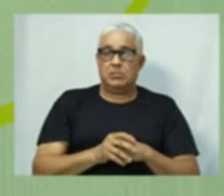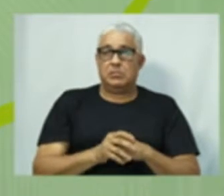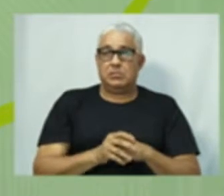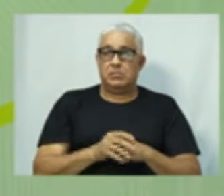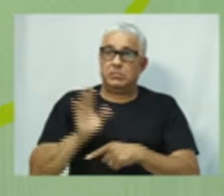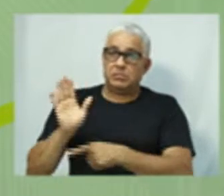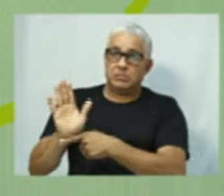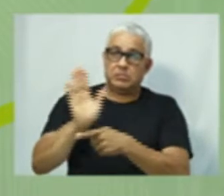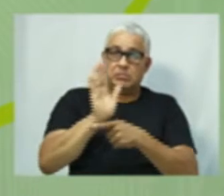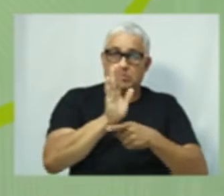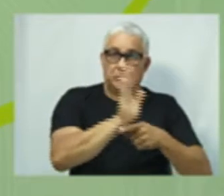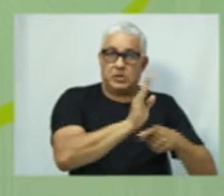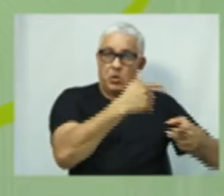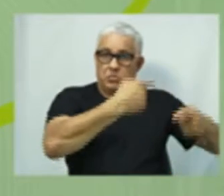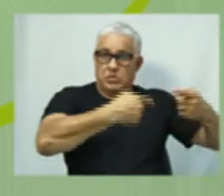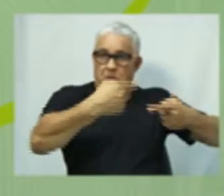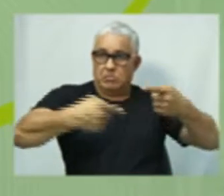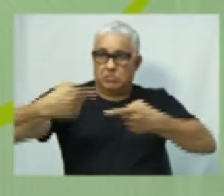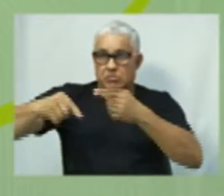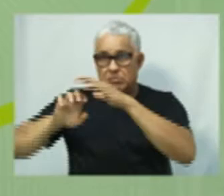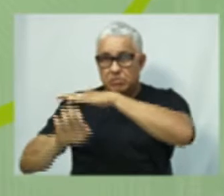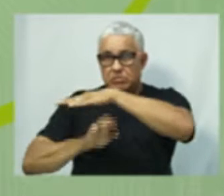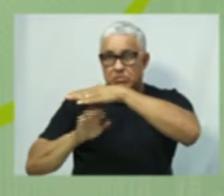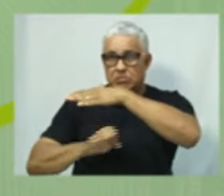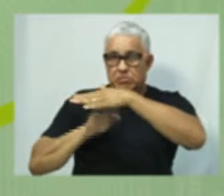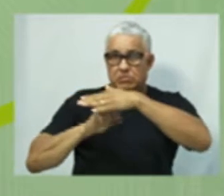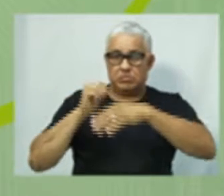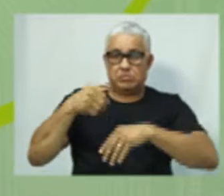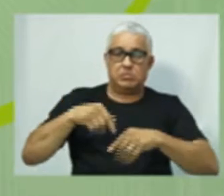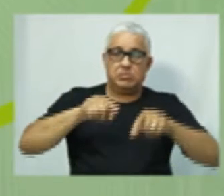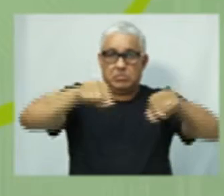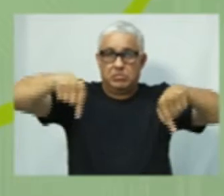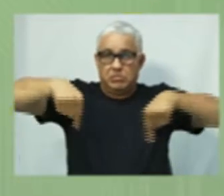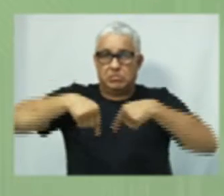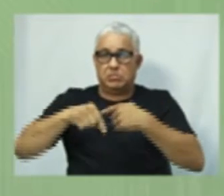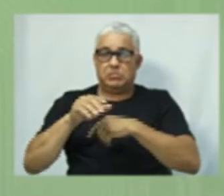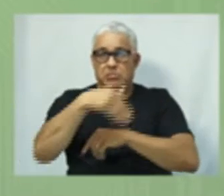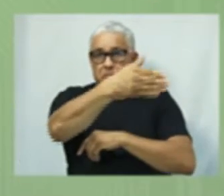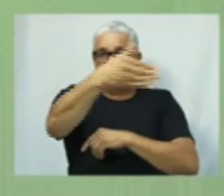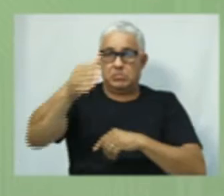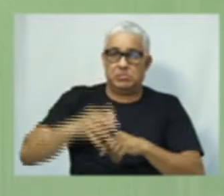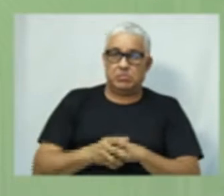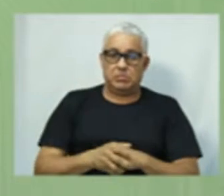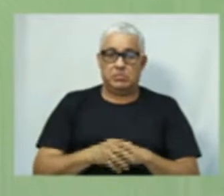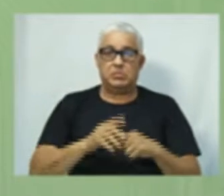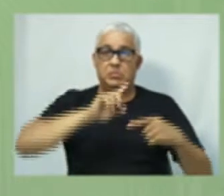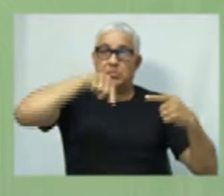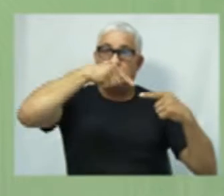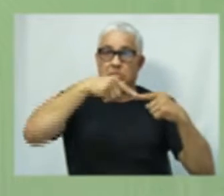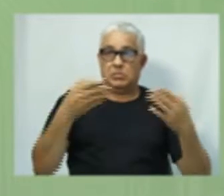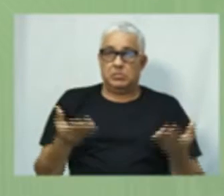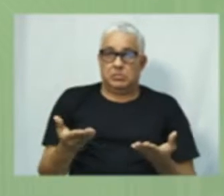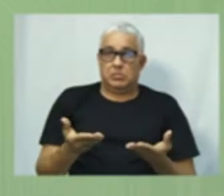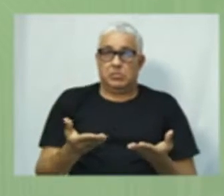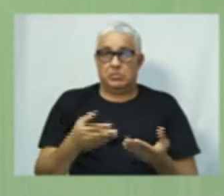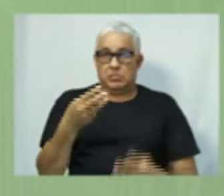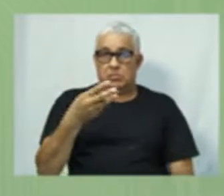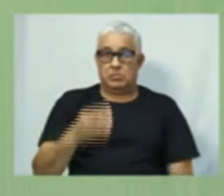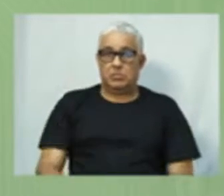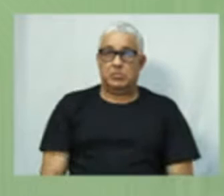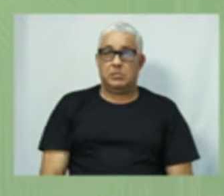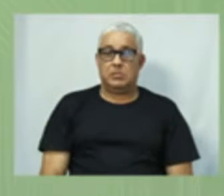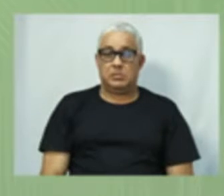ajudando na competitividade da empresa no seu setor. O objetivo da nossa teleaula número 3